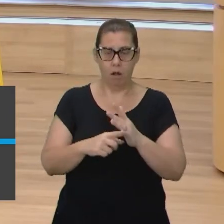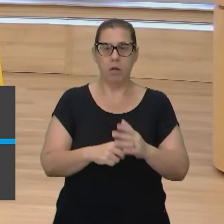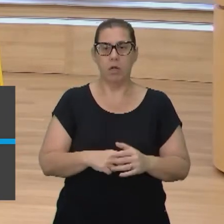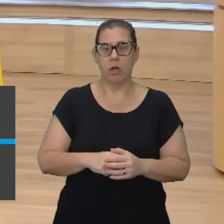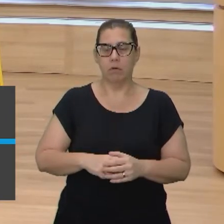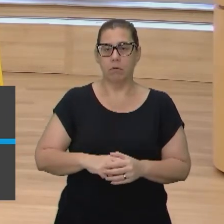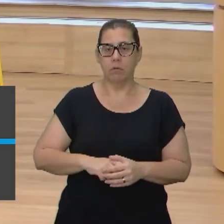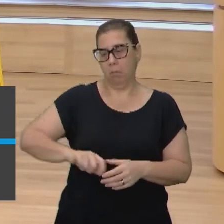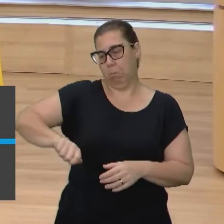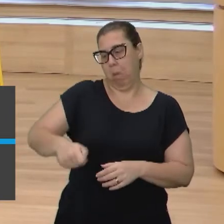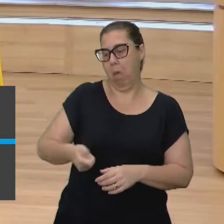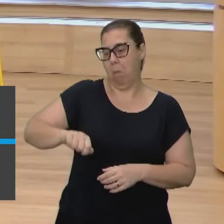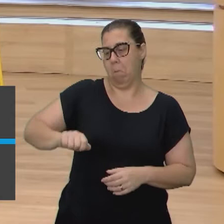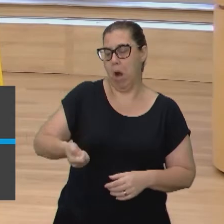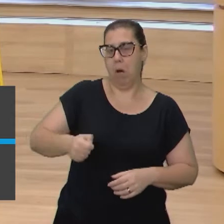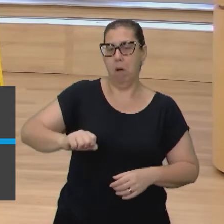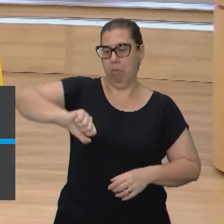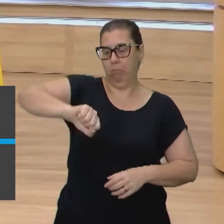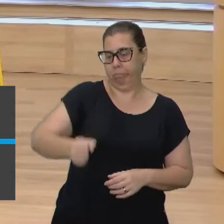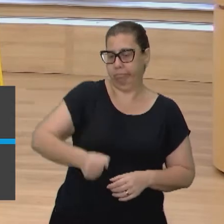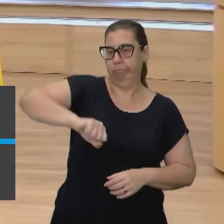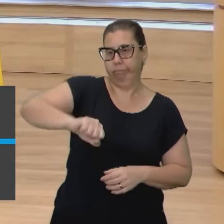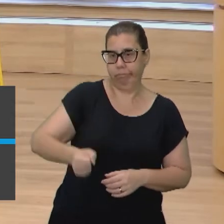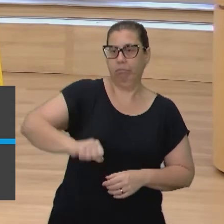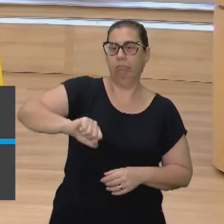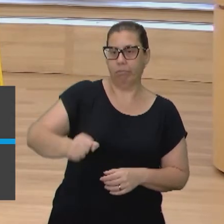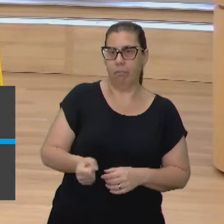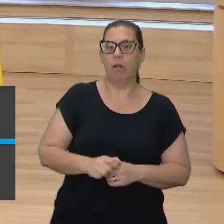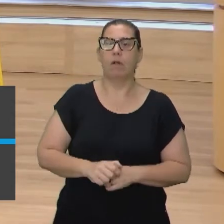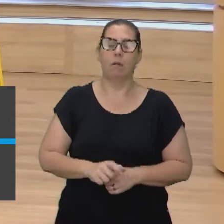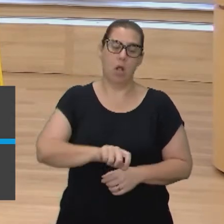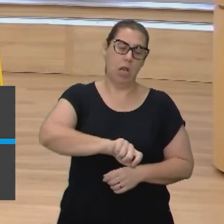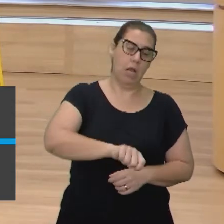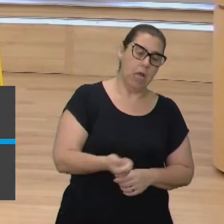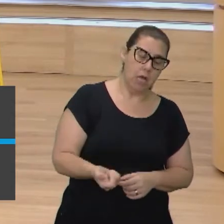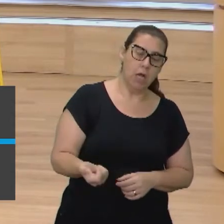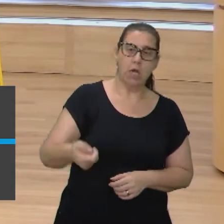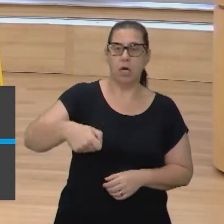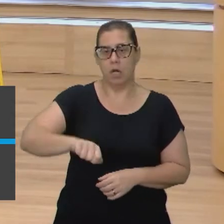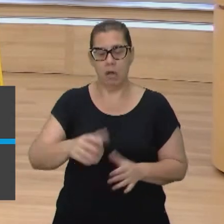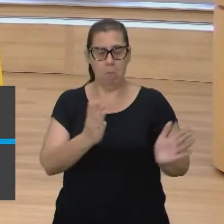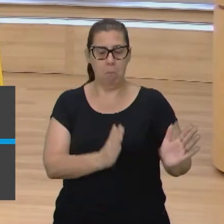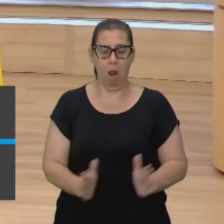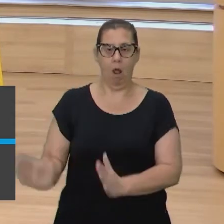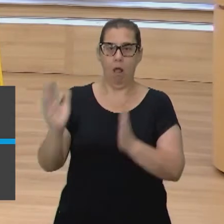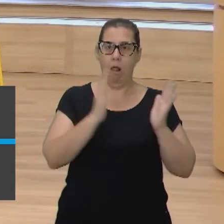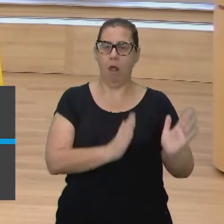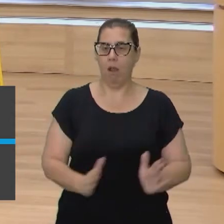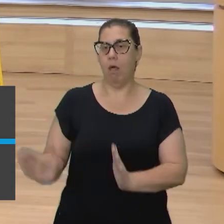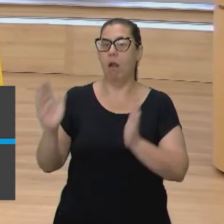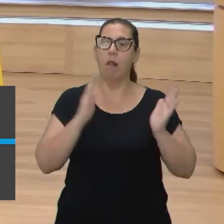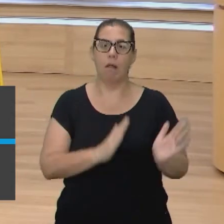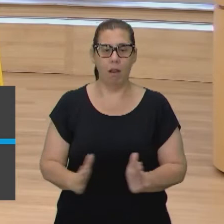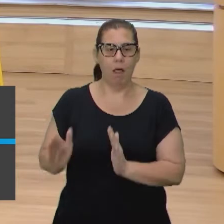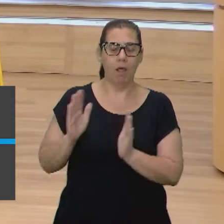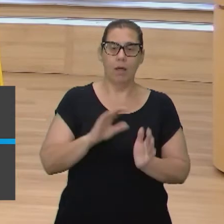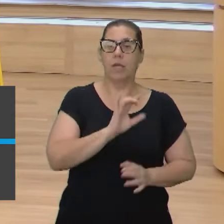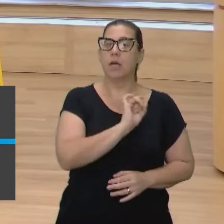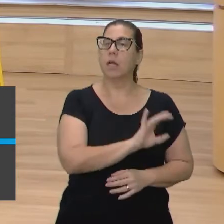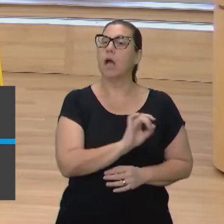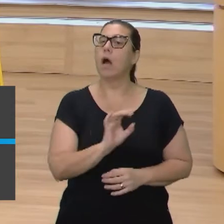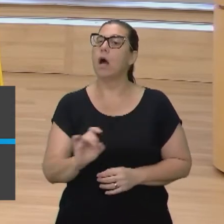apertar botão e esse botão ele liga, né, uma rede, uma linha de produção e cada